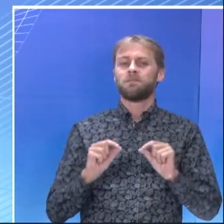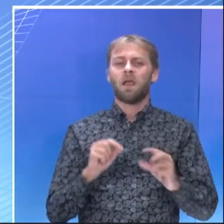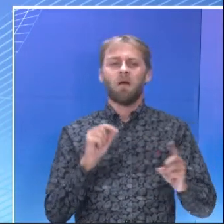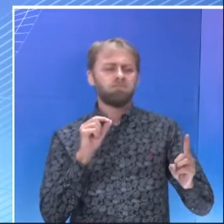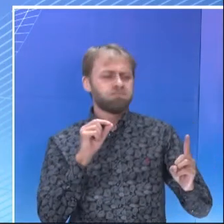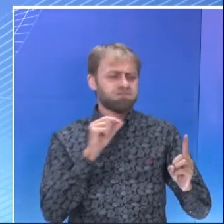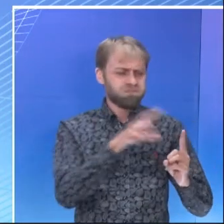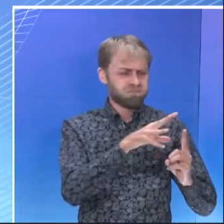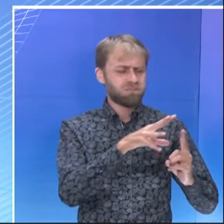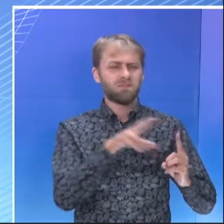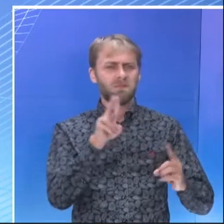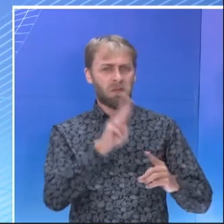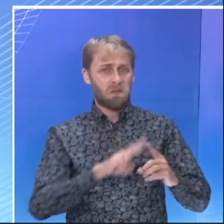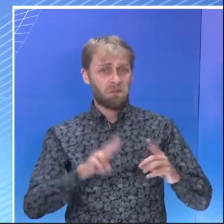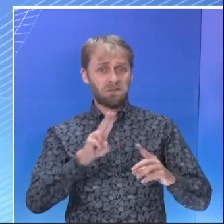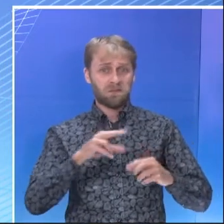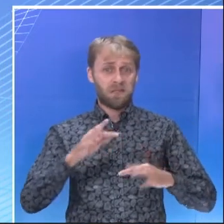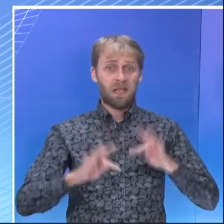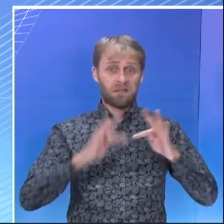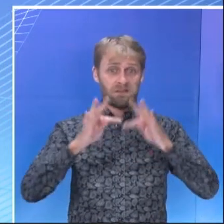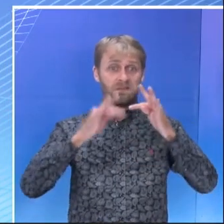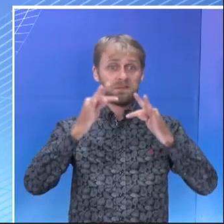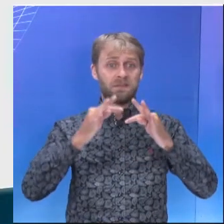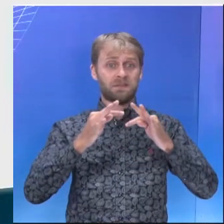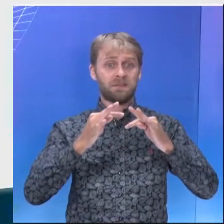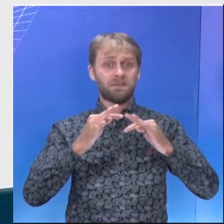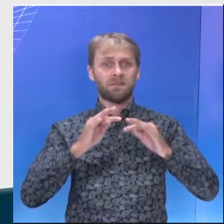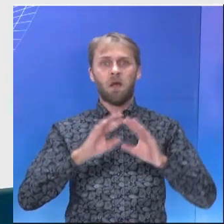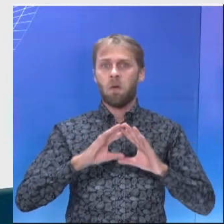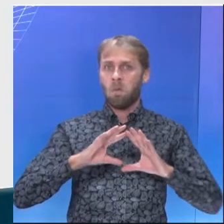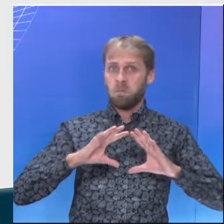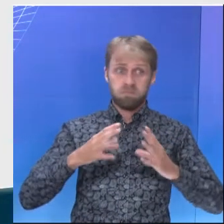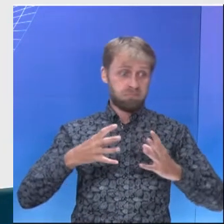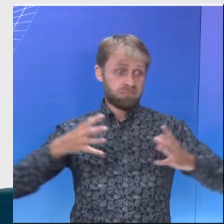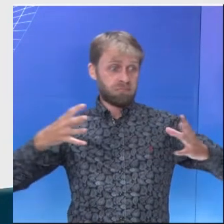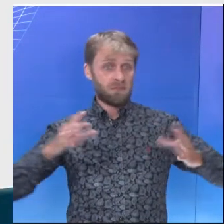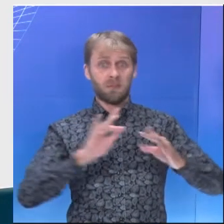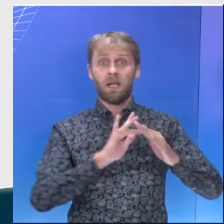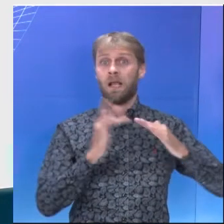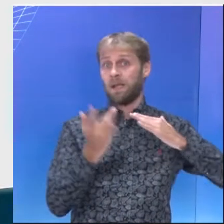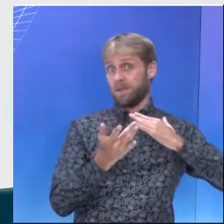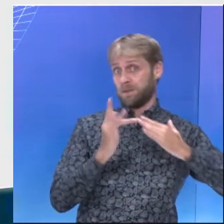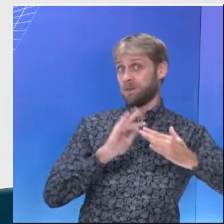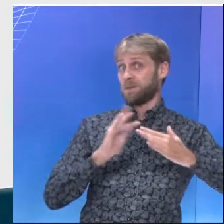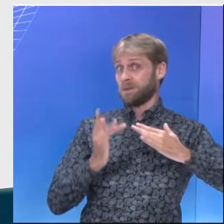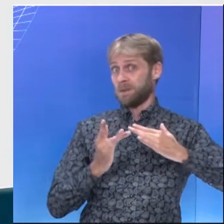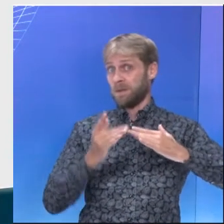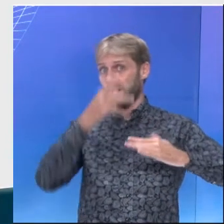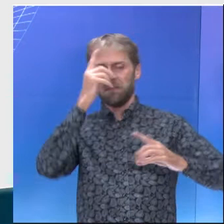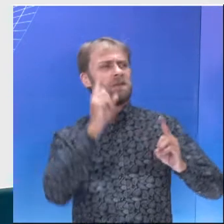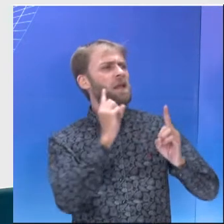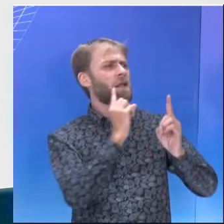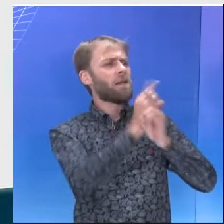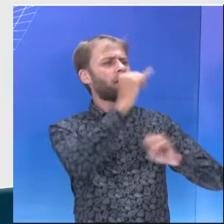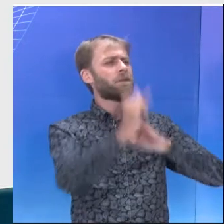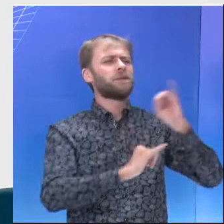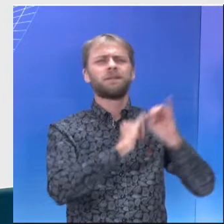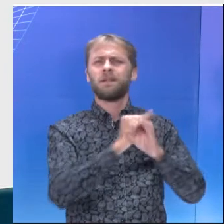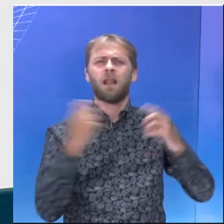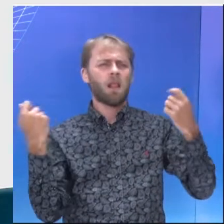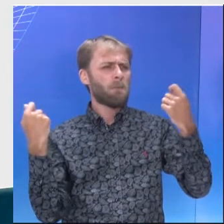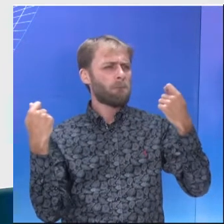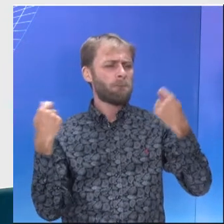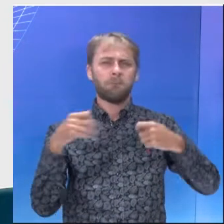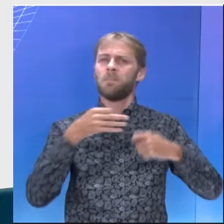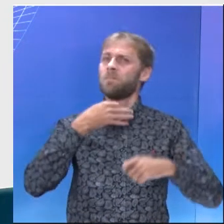das tecnologias e a ampliação das redes sociais, consumidores encontram na internet possibilidades